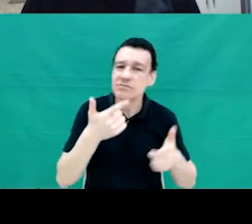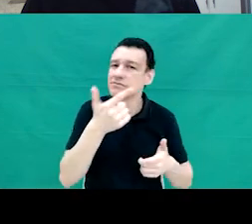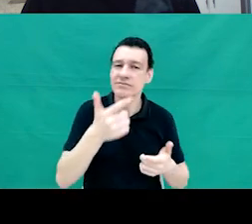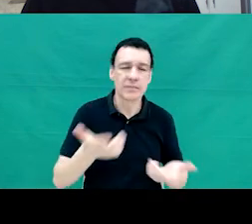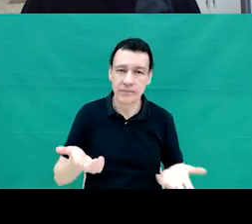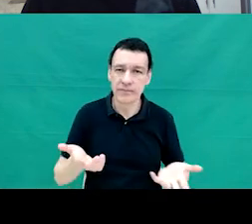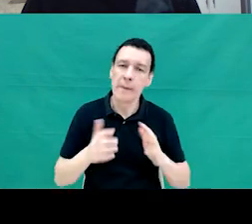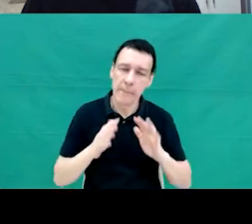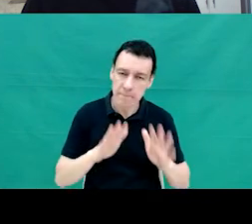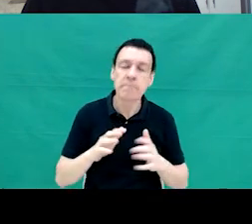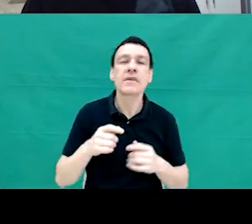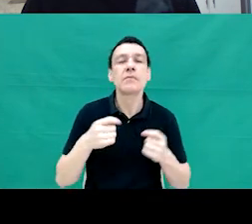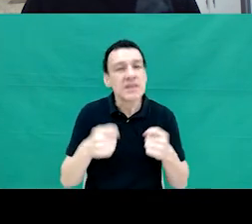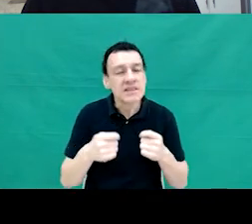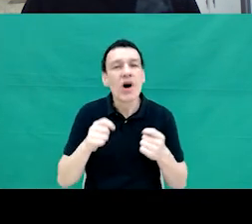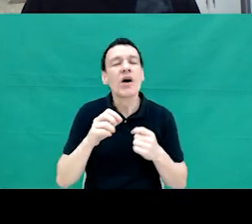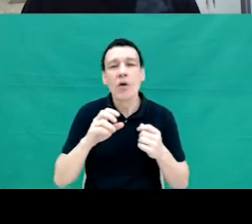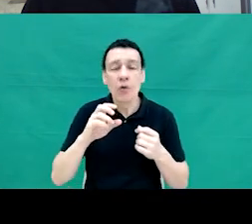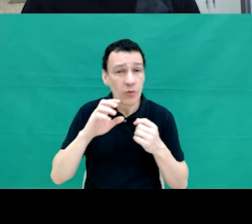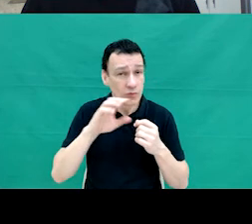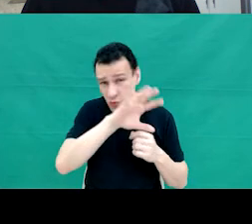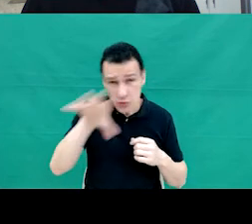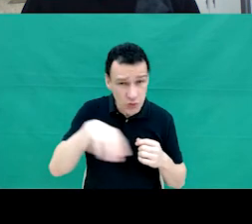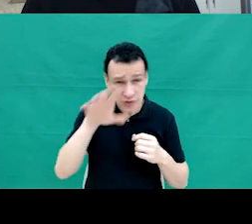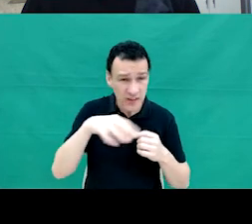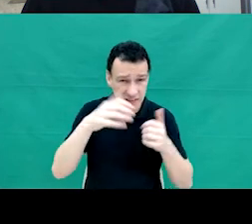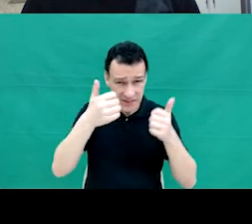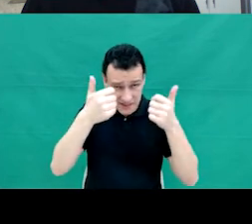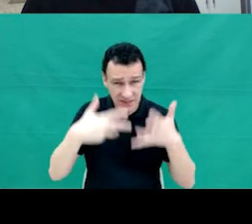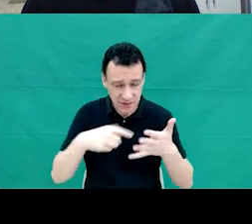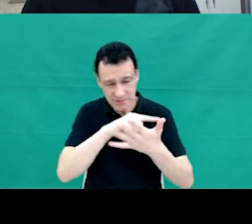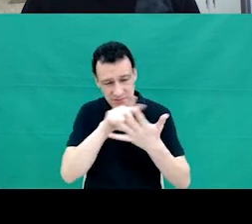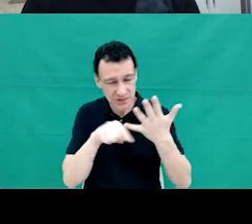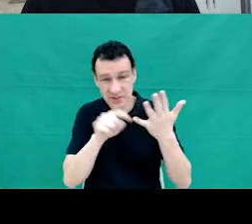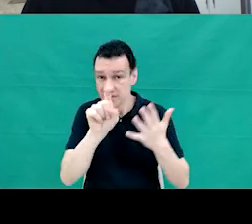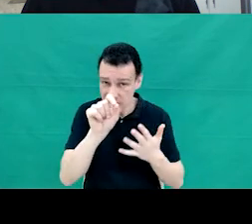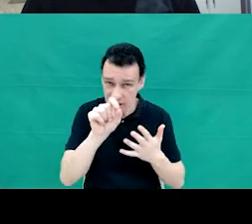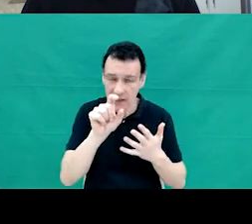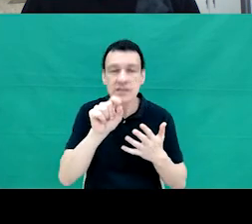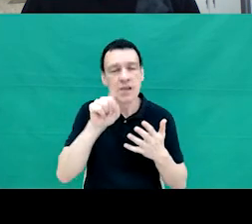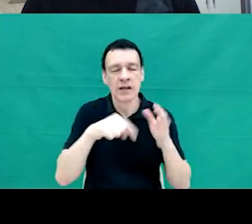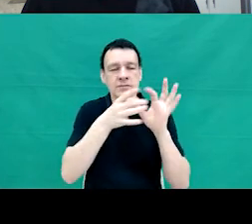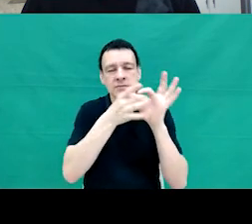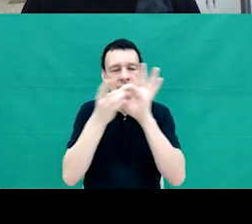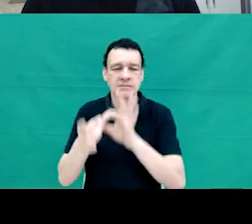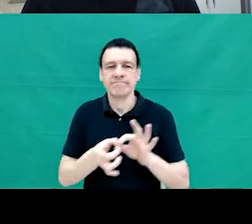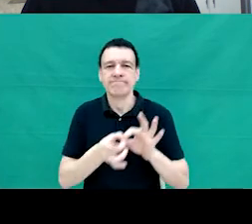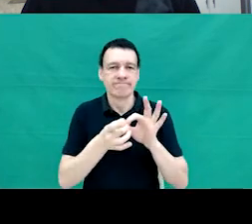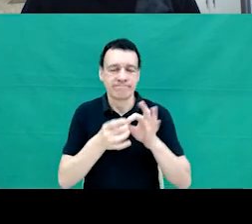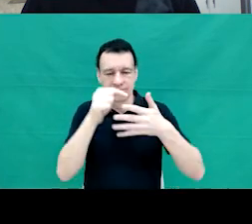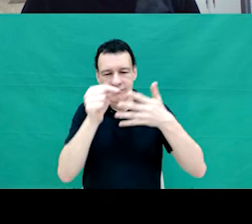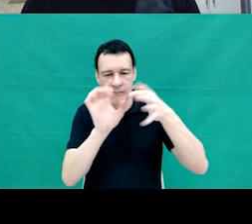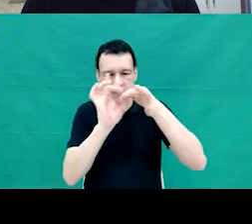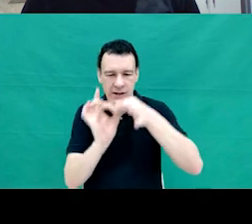cada aplicação, mas todas se relacionam entre si, a fim de construir uma experiência mais